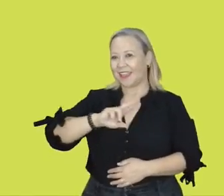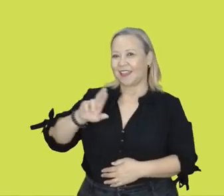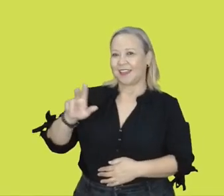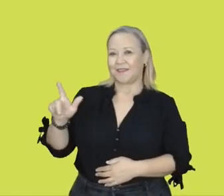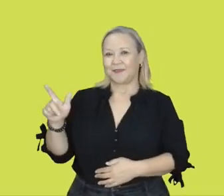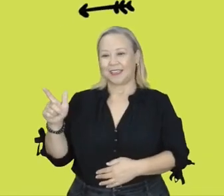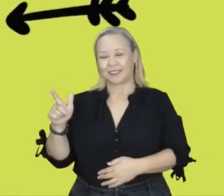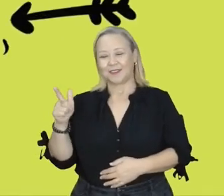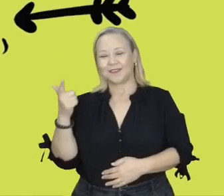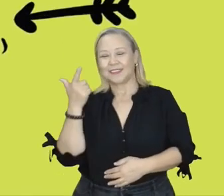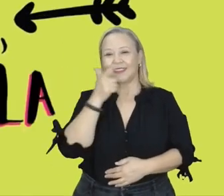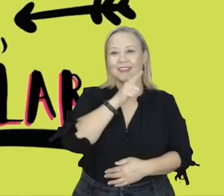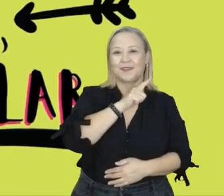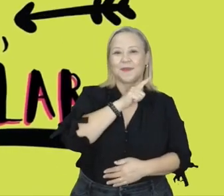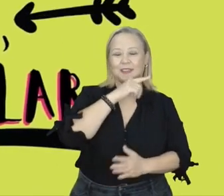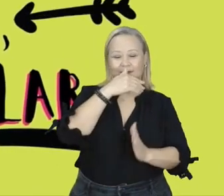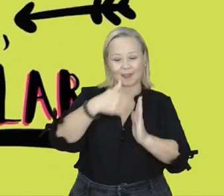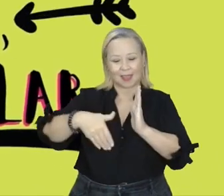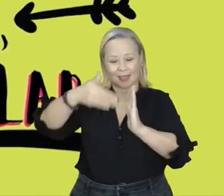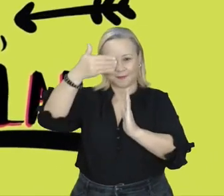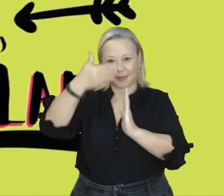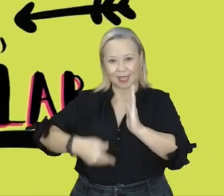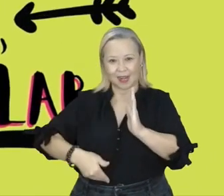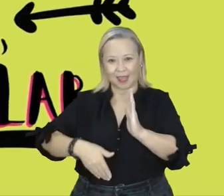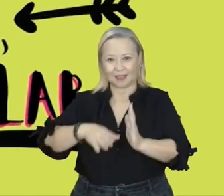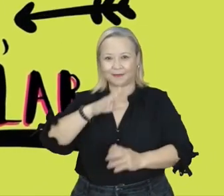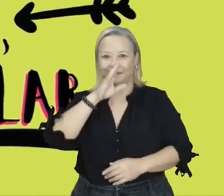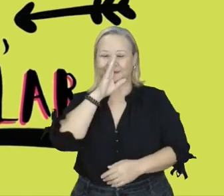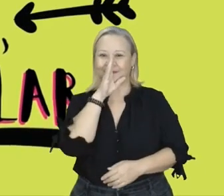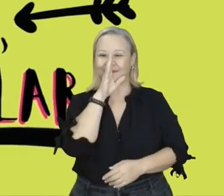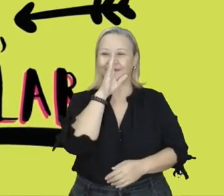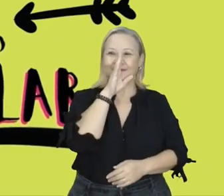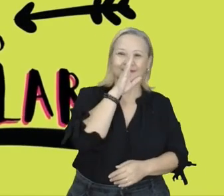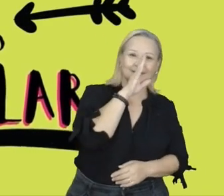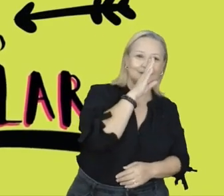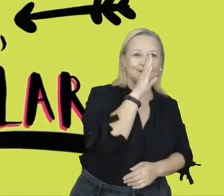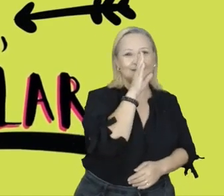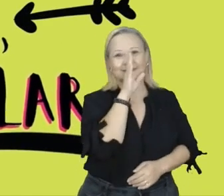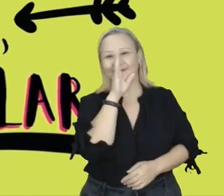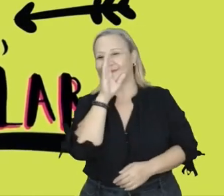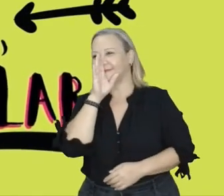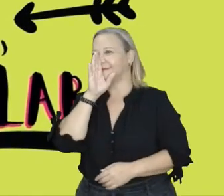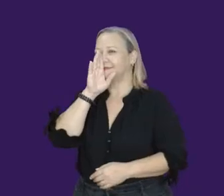Não vão mais conseguir me anular, me calar.